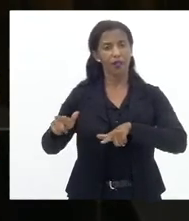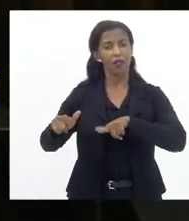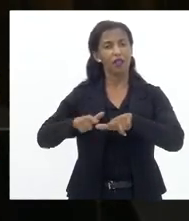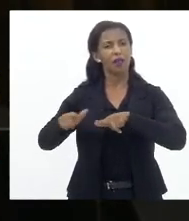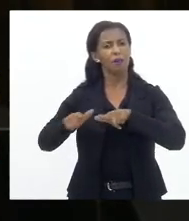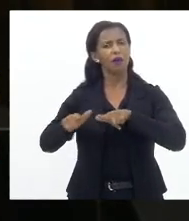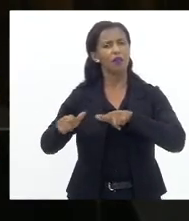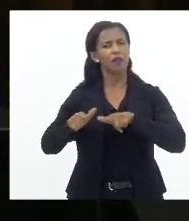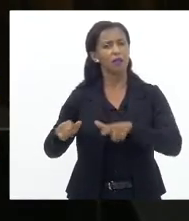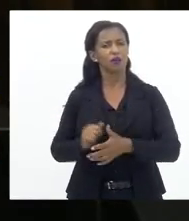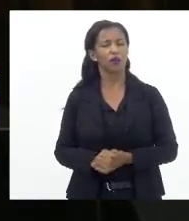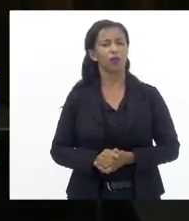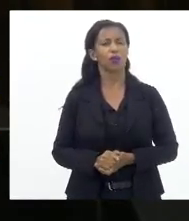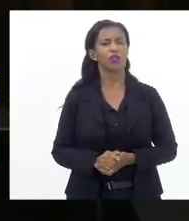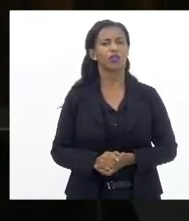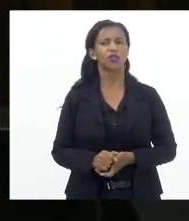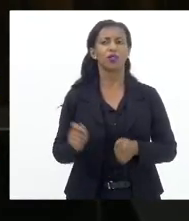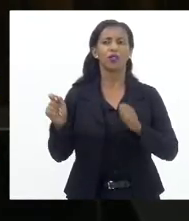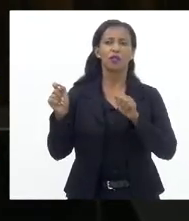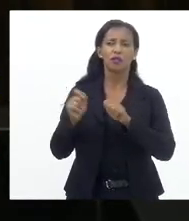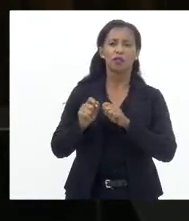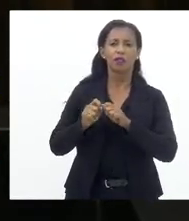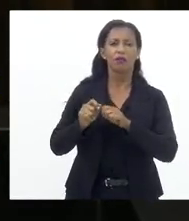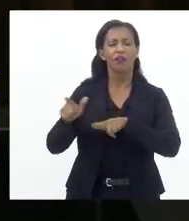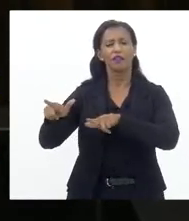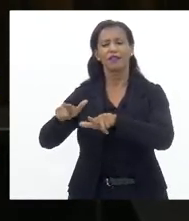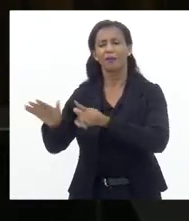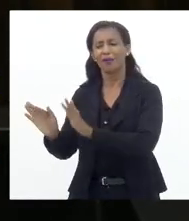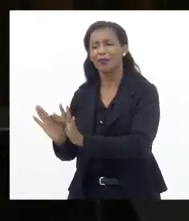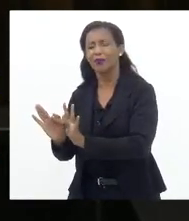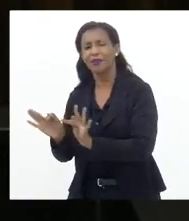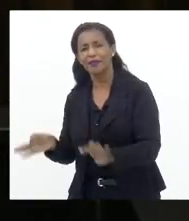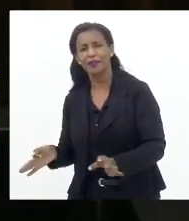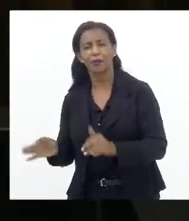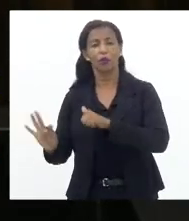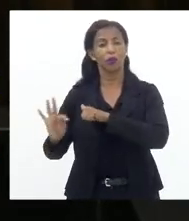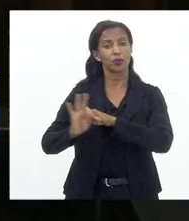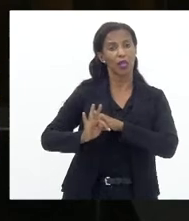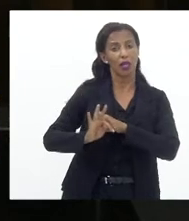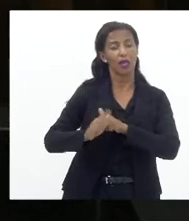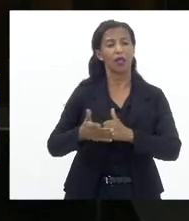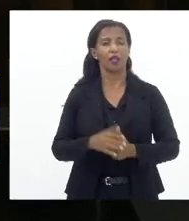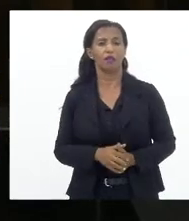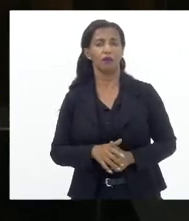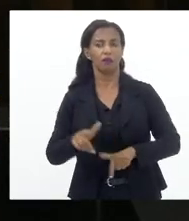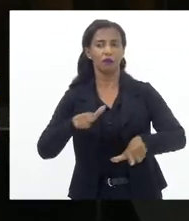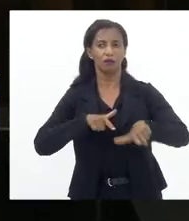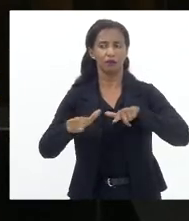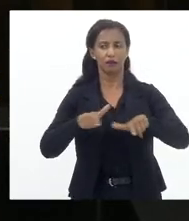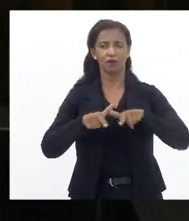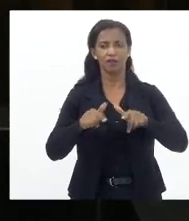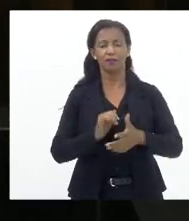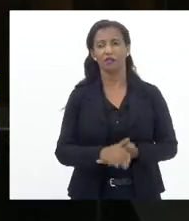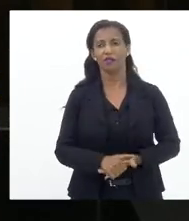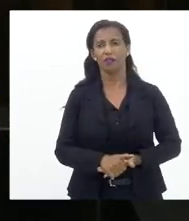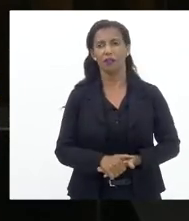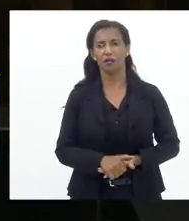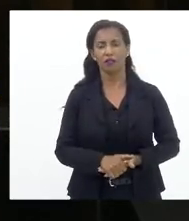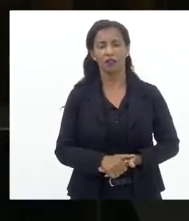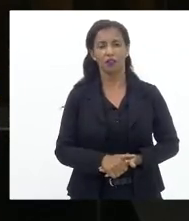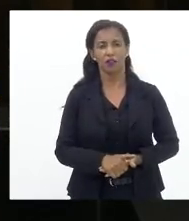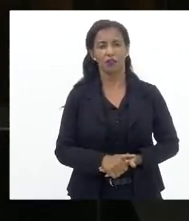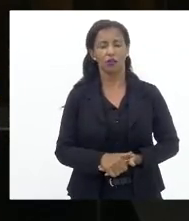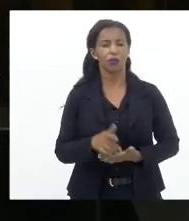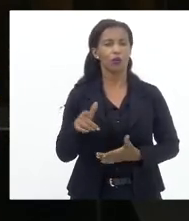que fazem a prestação de serviço na ponta e servidores técnicos dos servidores da do